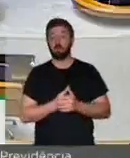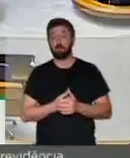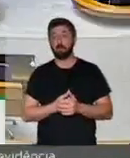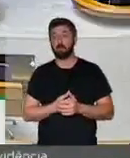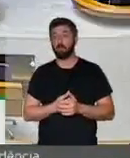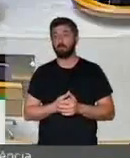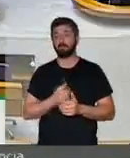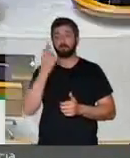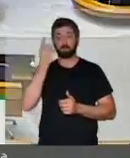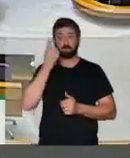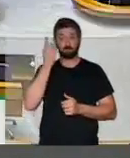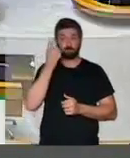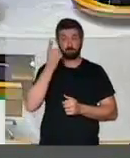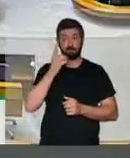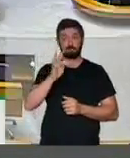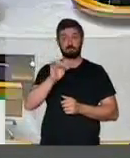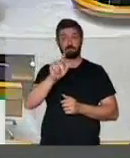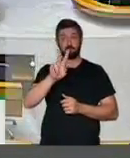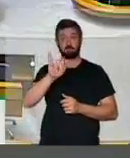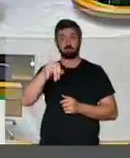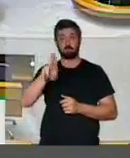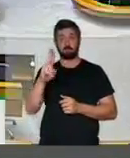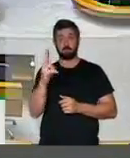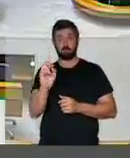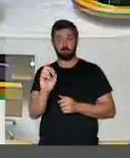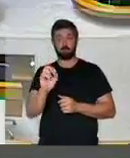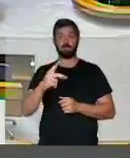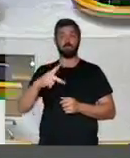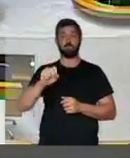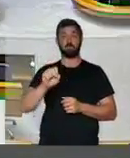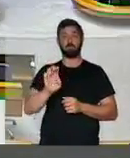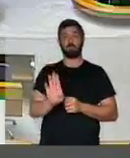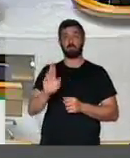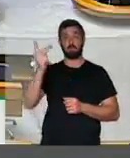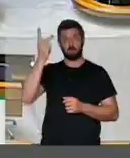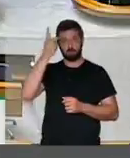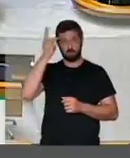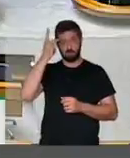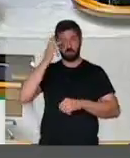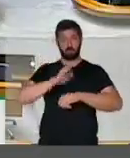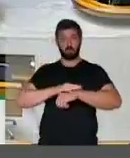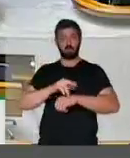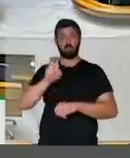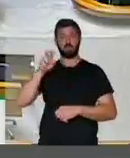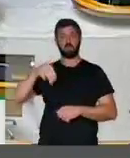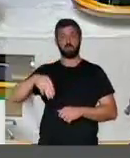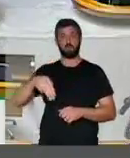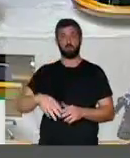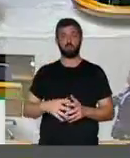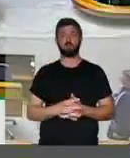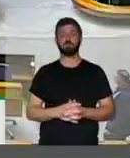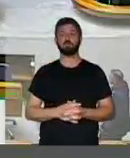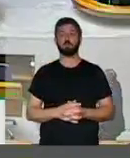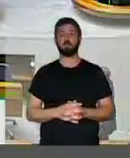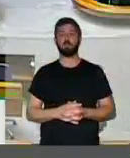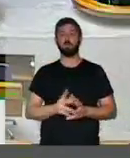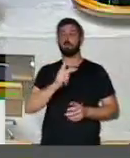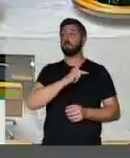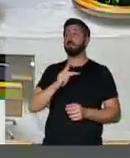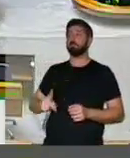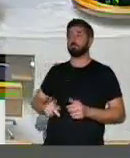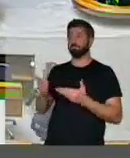Palavra o deputado Flavinho, do PSB de São Paulo, pelo tempo regimental de 5 minutos. Senhor